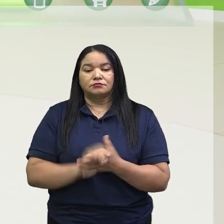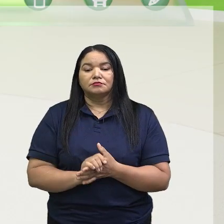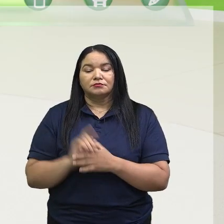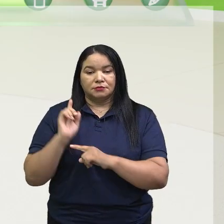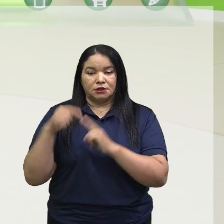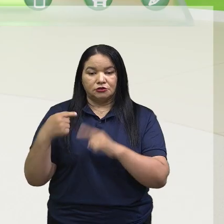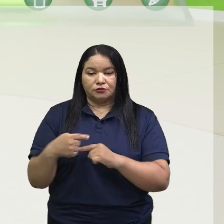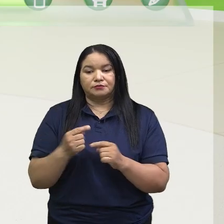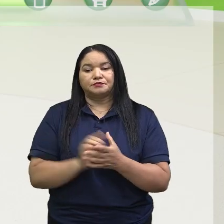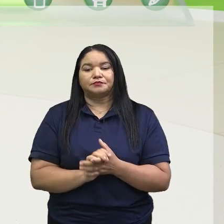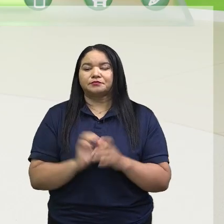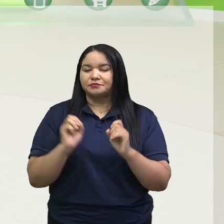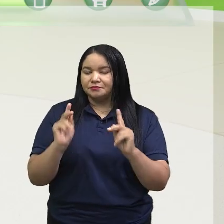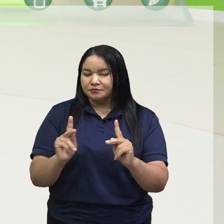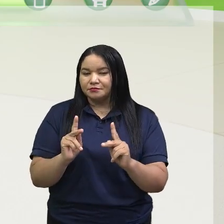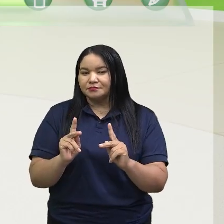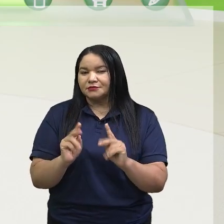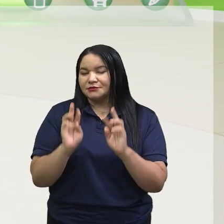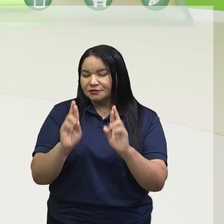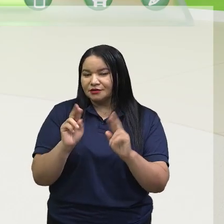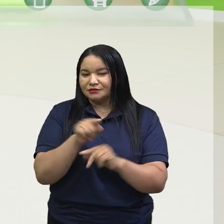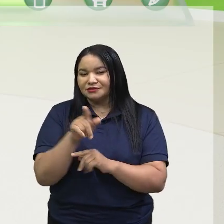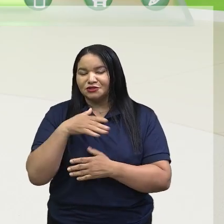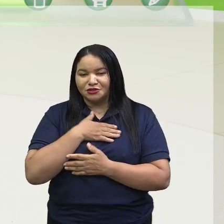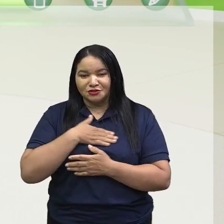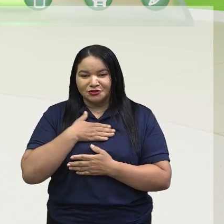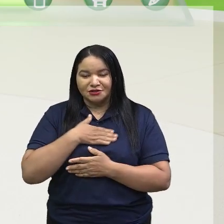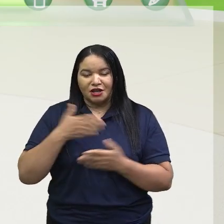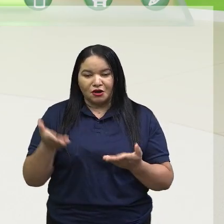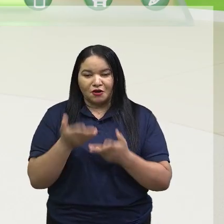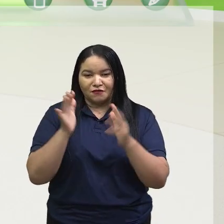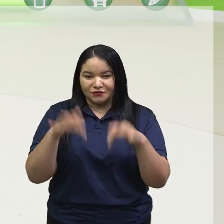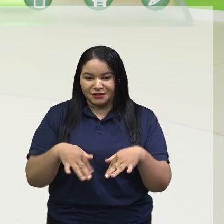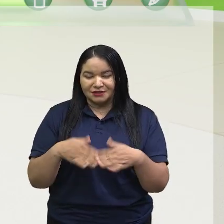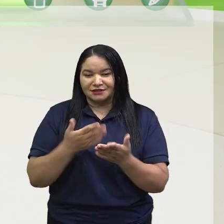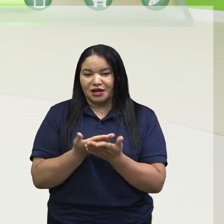Muito bem, pessoal. Espero que vocês tenham gostado. Eu finalizo